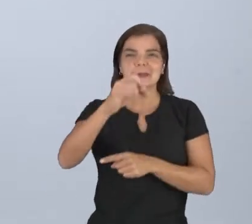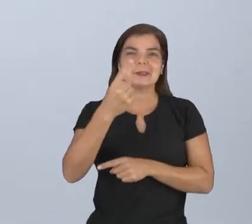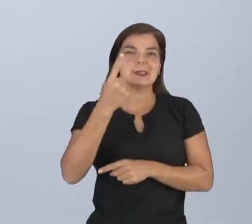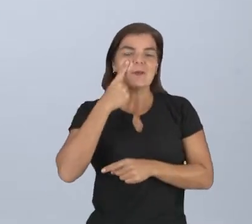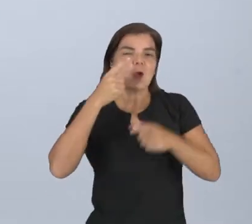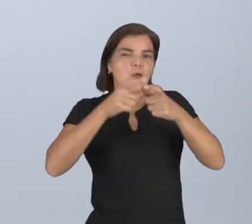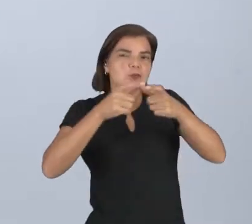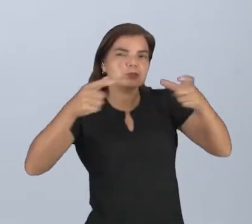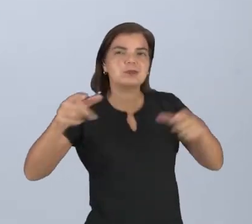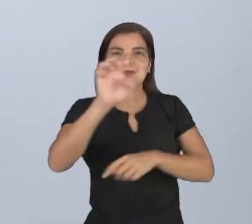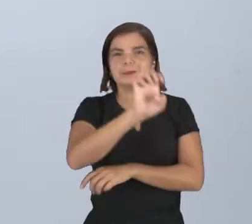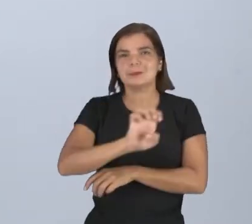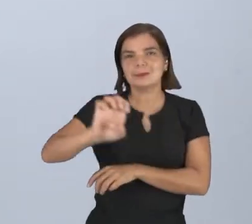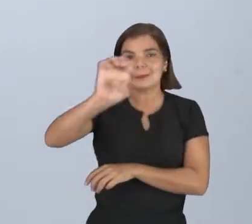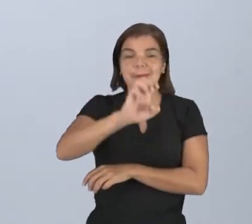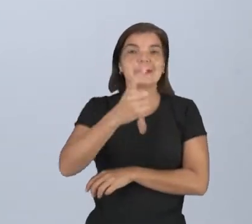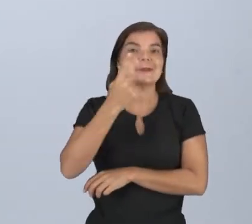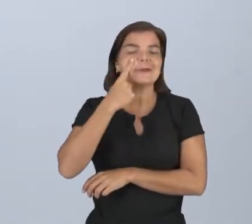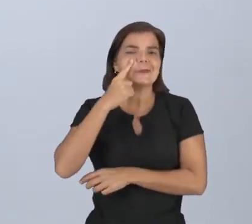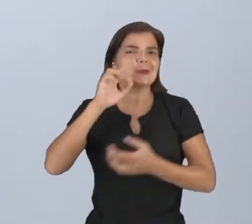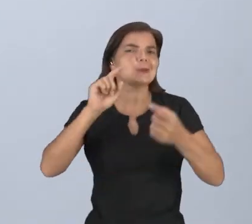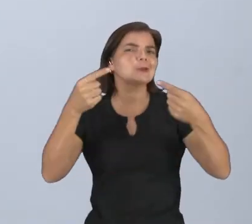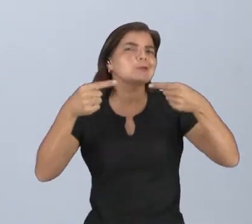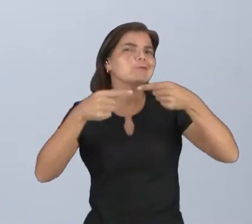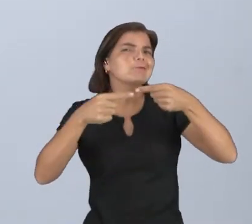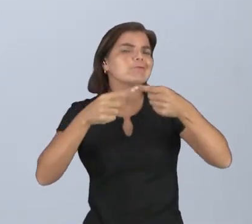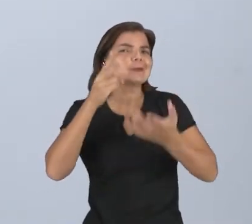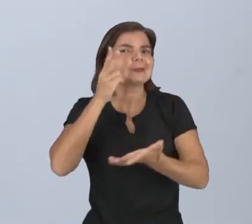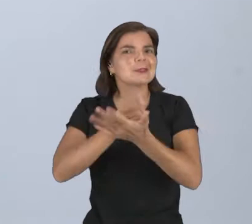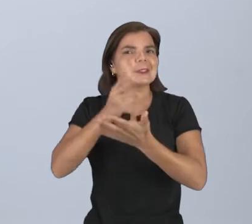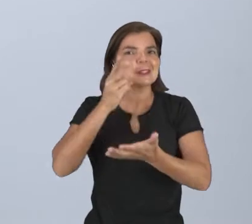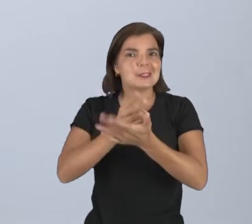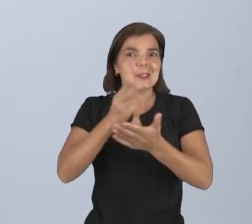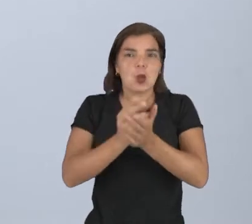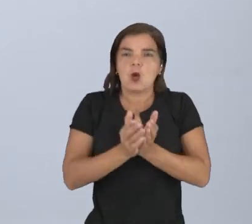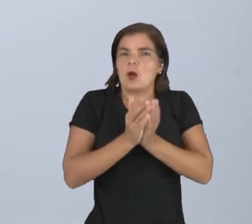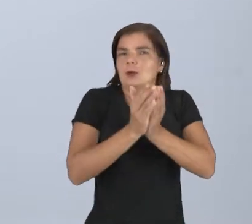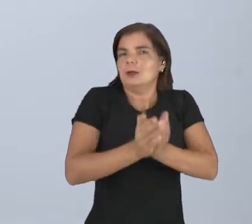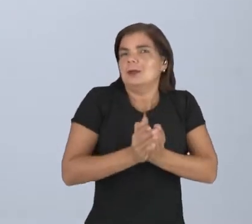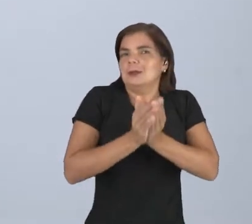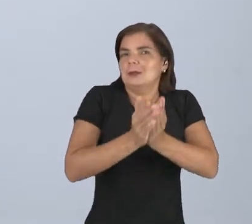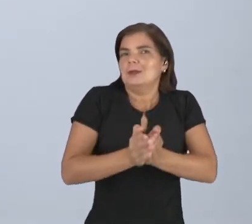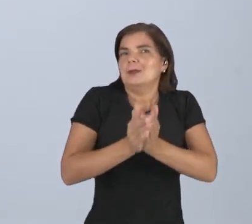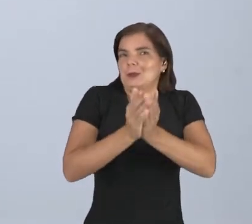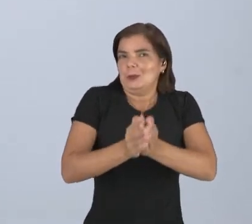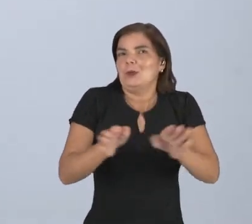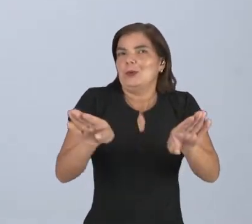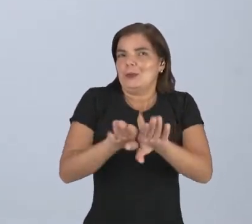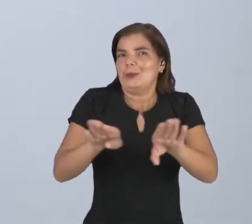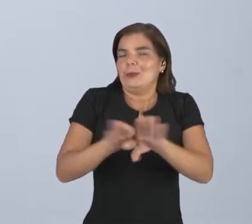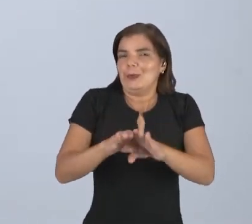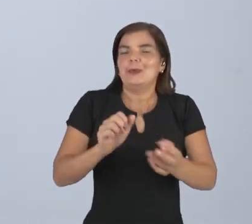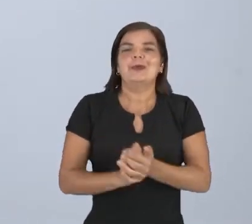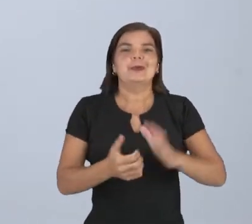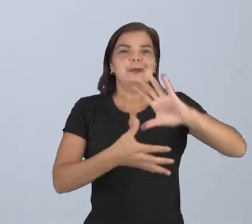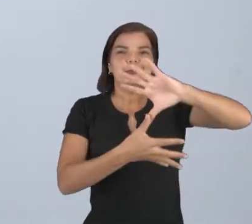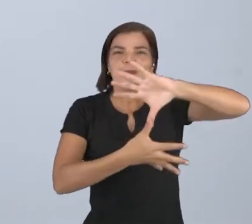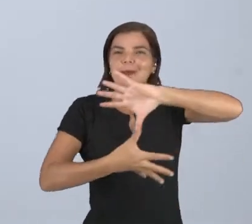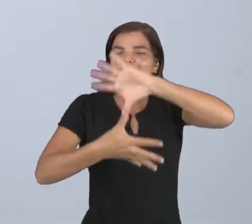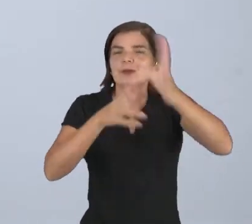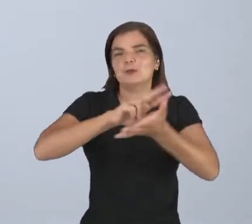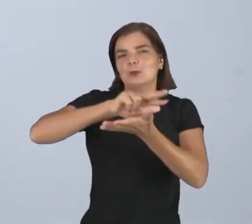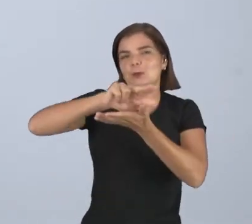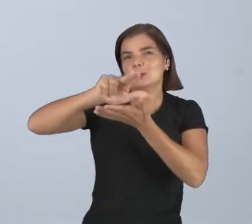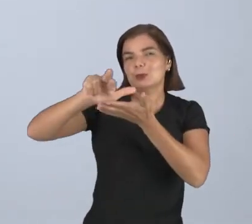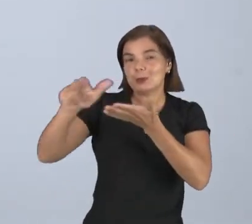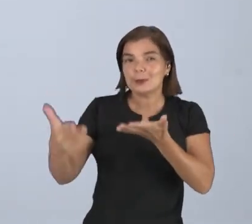expansão europeia, nós vamos associar sempre as grandes navegações, né? A Colombo, Américo Vespúcio,